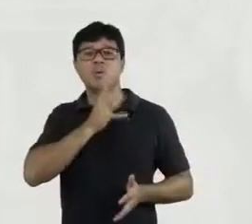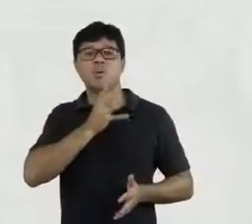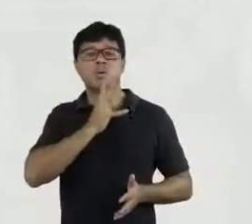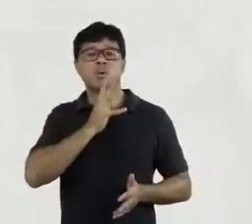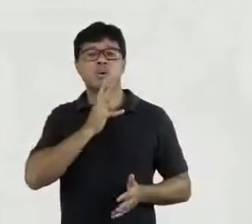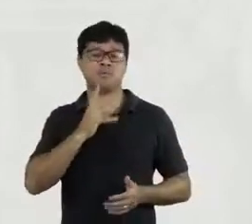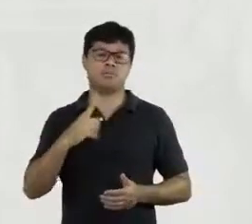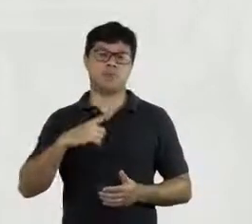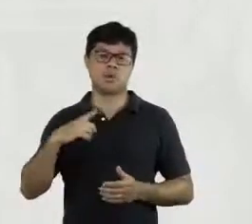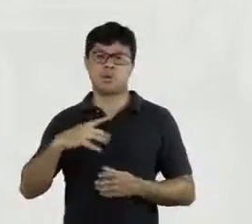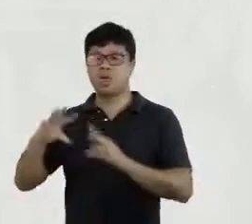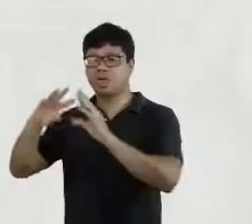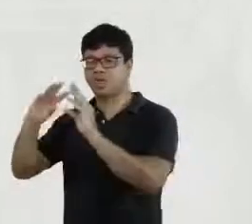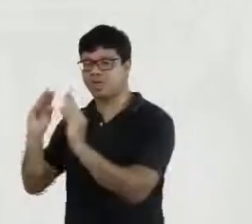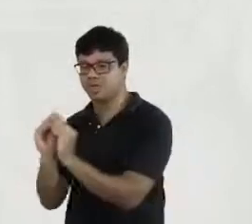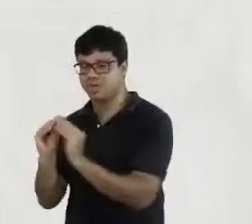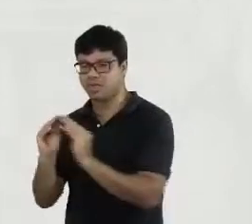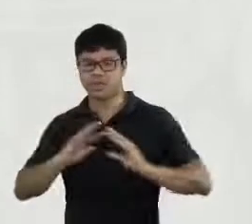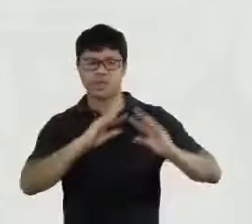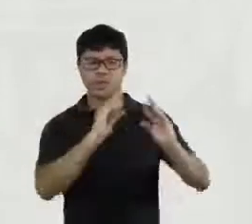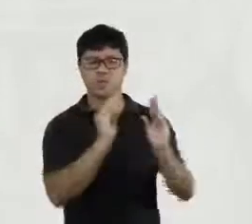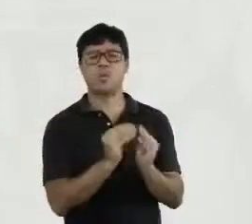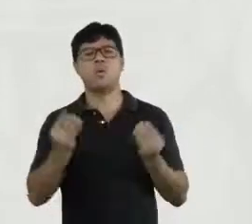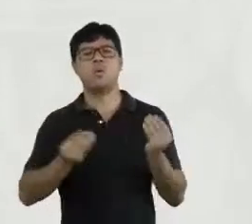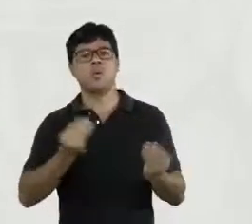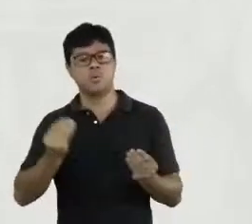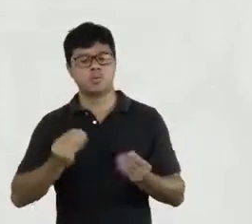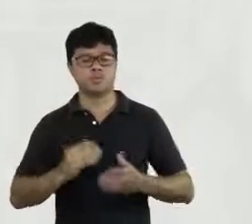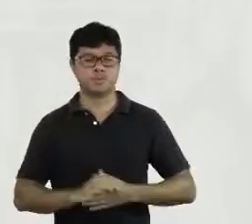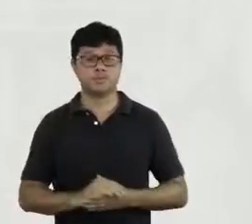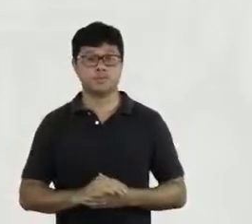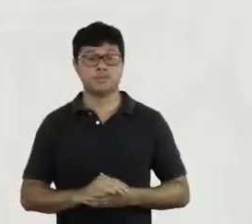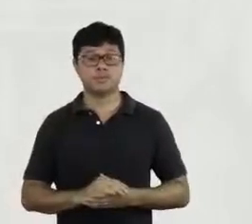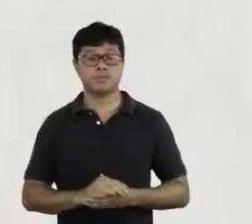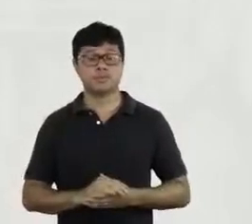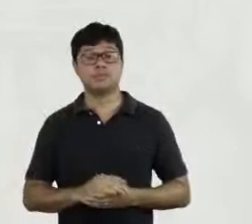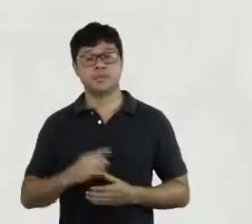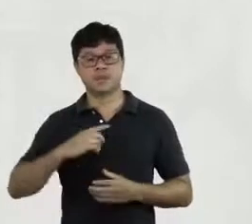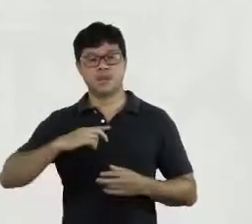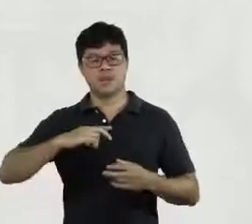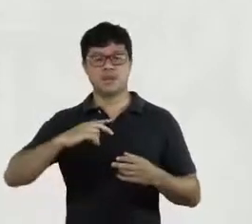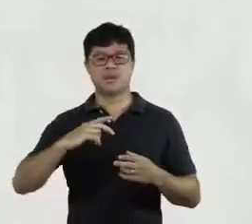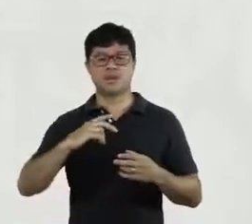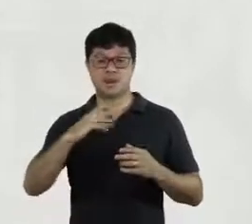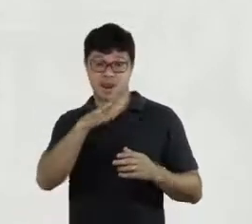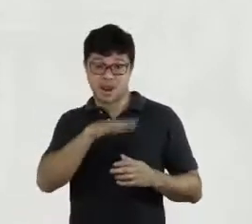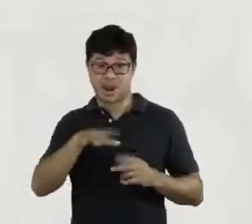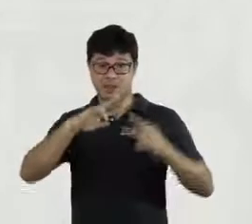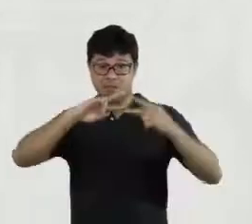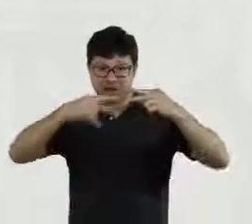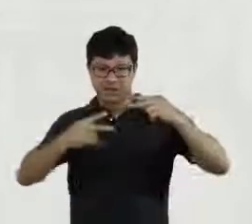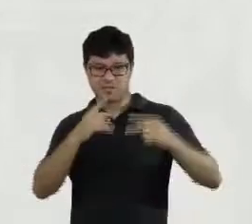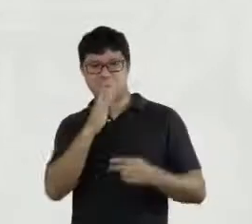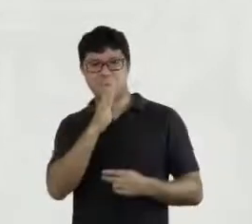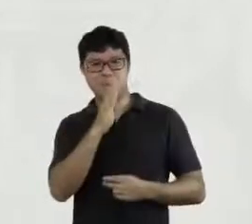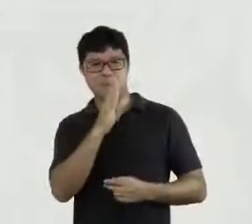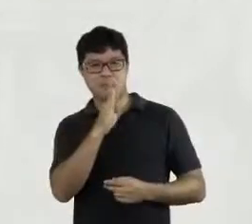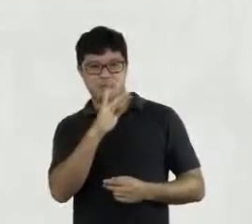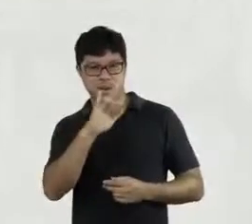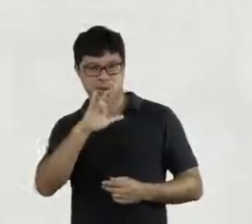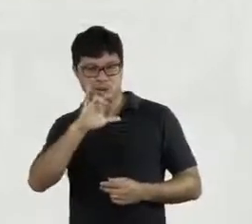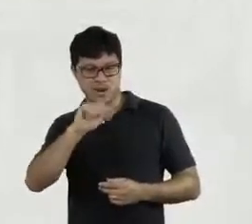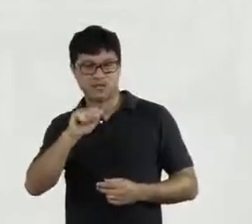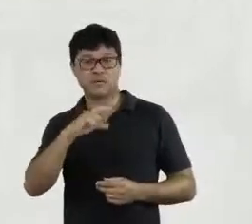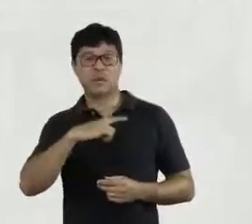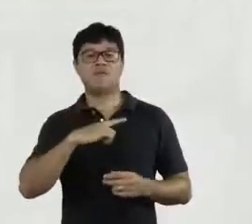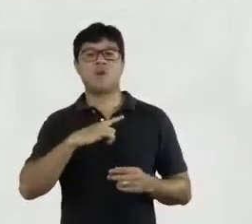eu posso sintetizar essas interações da seguinte forma. Sob o paradigma bibliográfico, a bibliografia não é um fim em